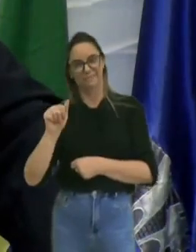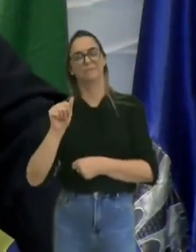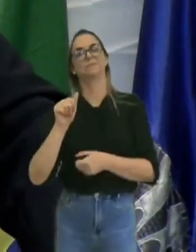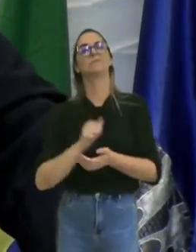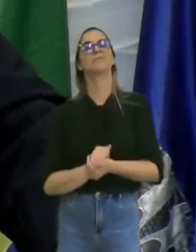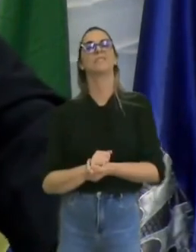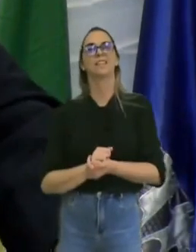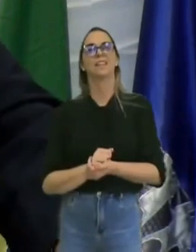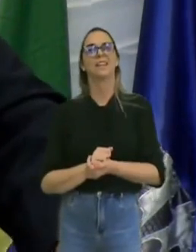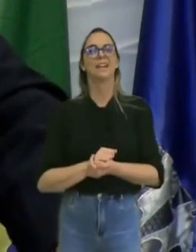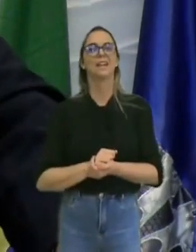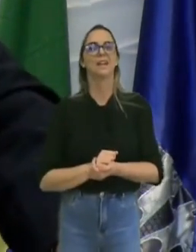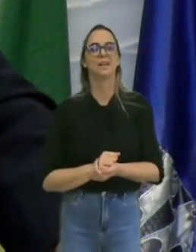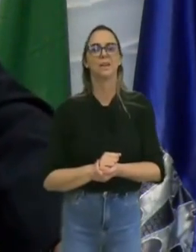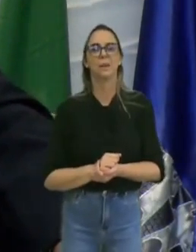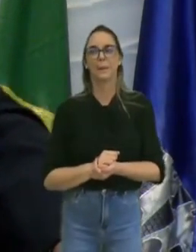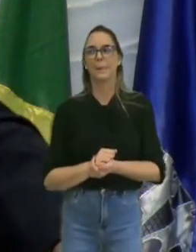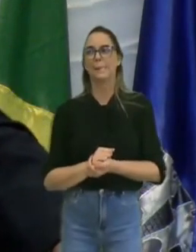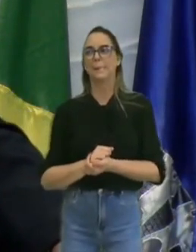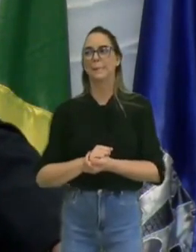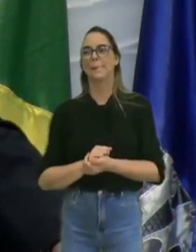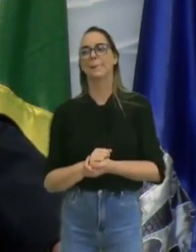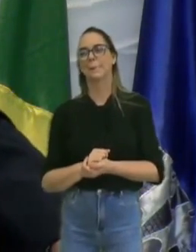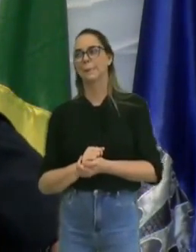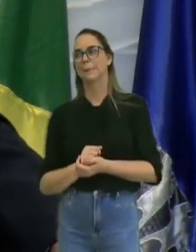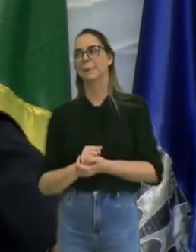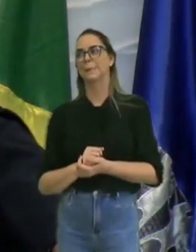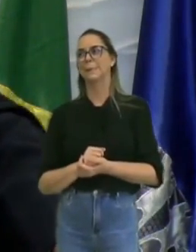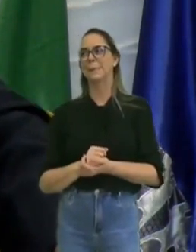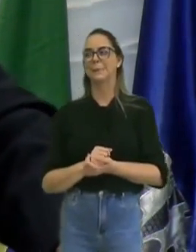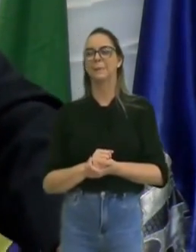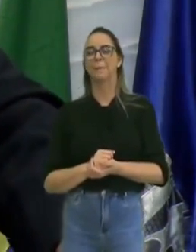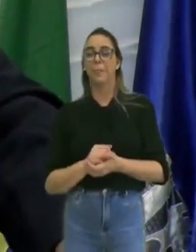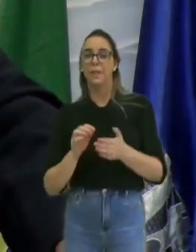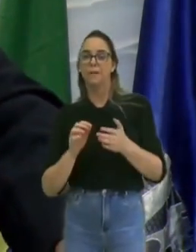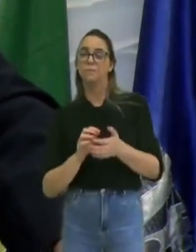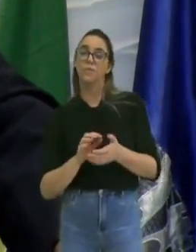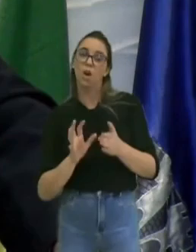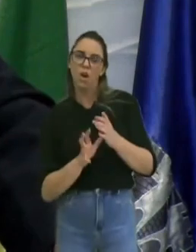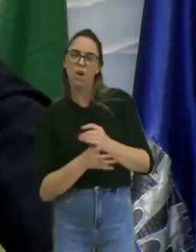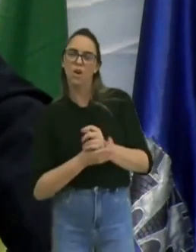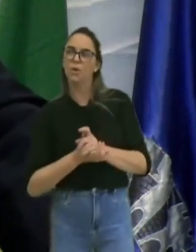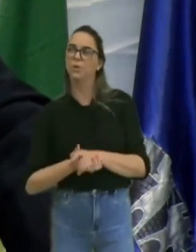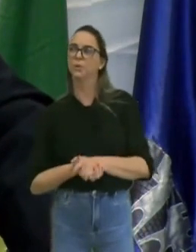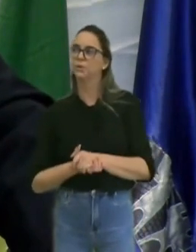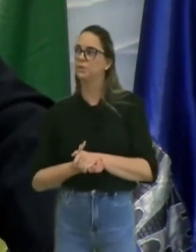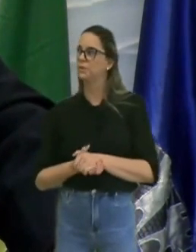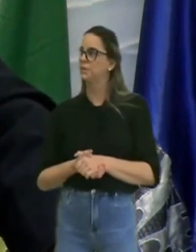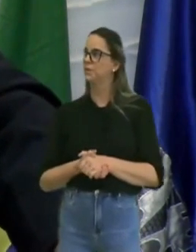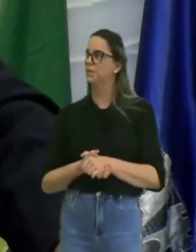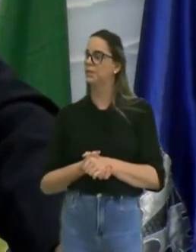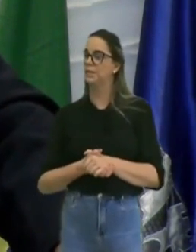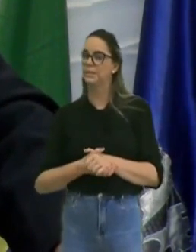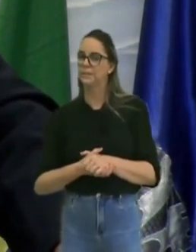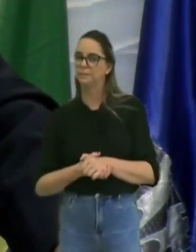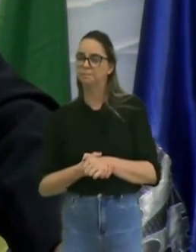E outra, esses caminhos que lhe apoiam aí, coronel Saruê, é para lhe roubar. Porque se você fosse pobre, você não prestava para nada, para ninguém